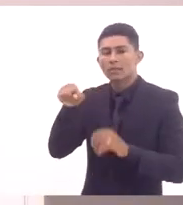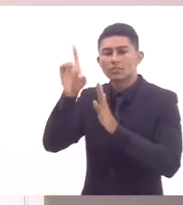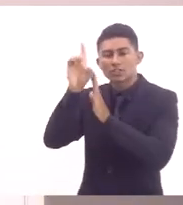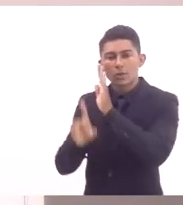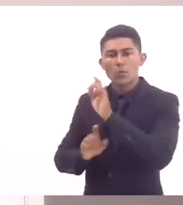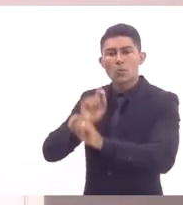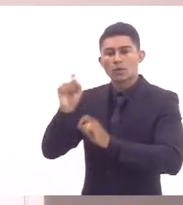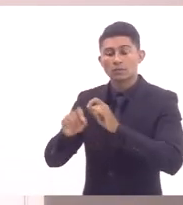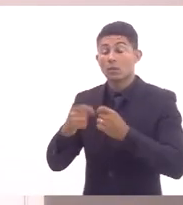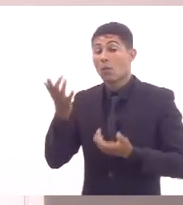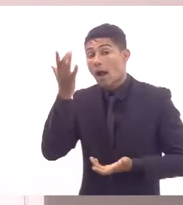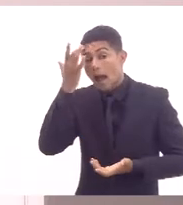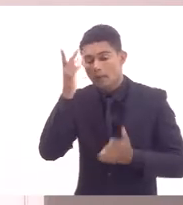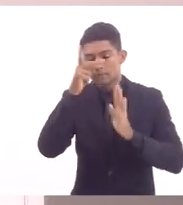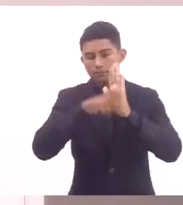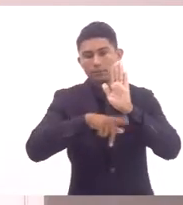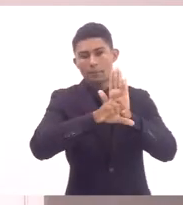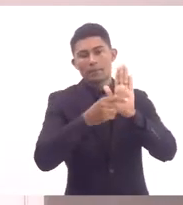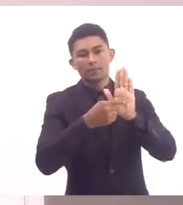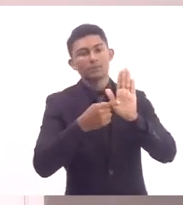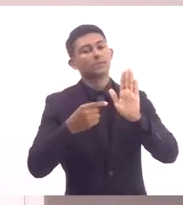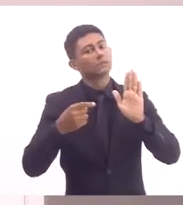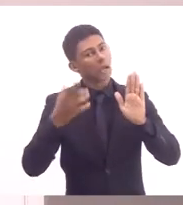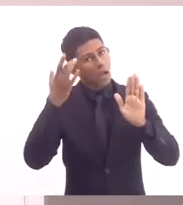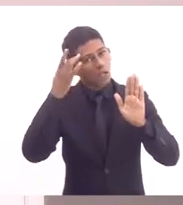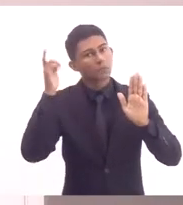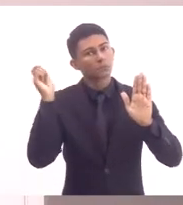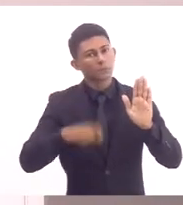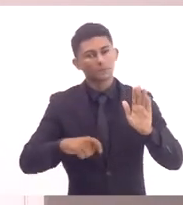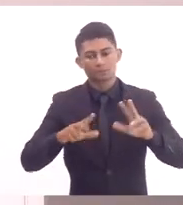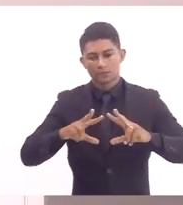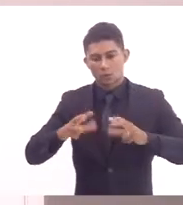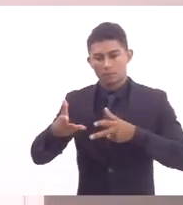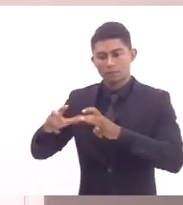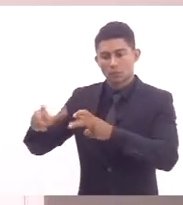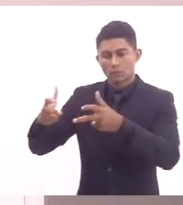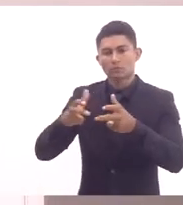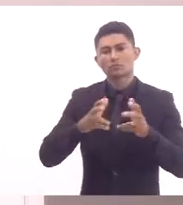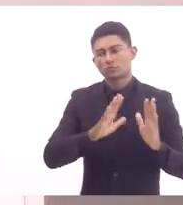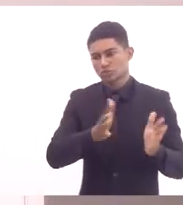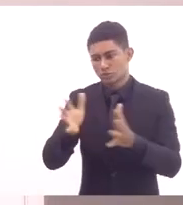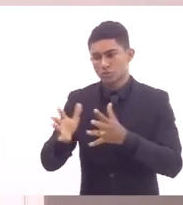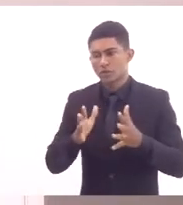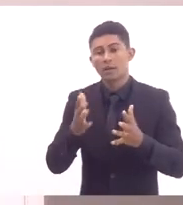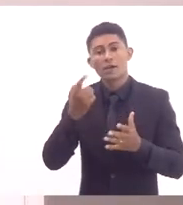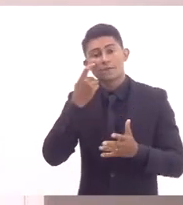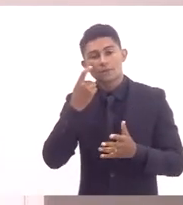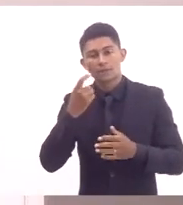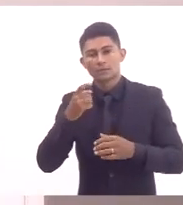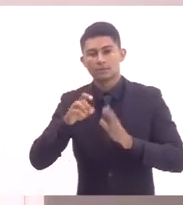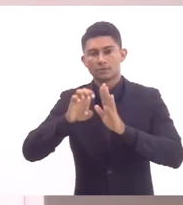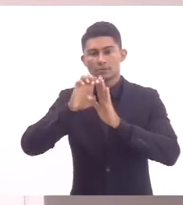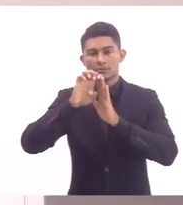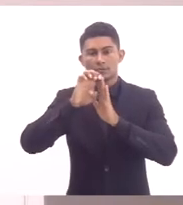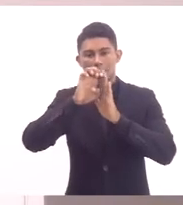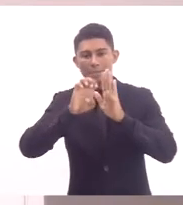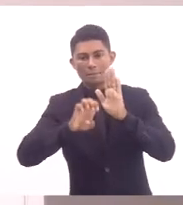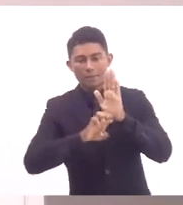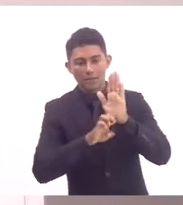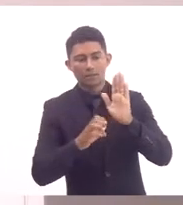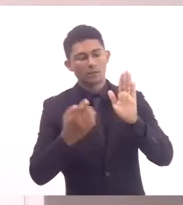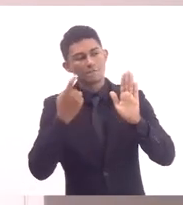a gente poderia Como já passou por algumas comissões já tá mais avançado fazer uma emenda de plenário de